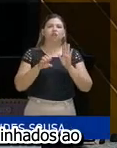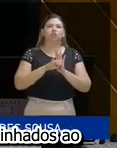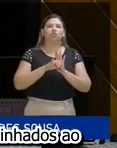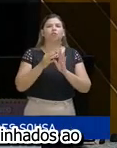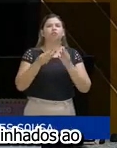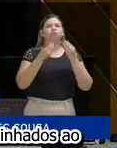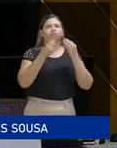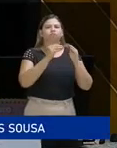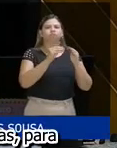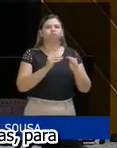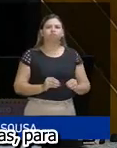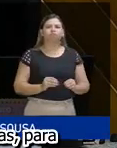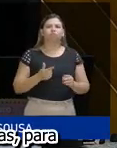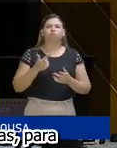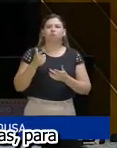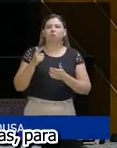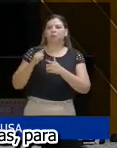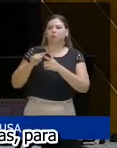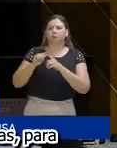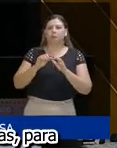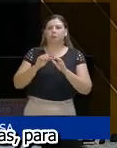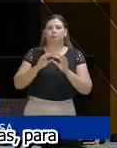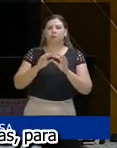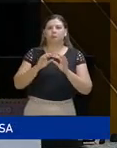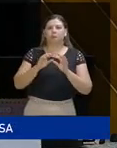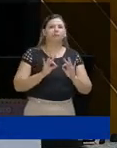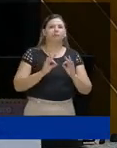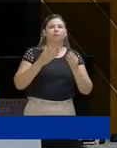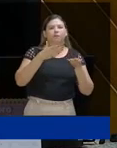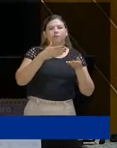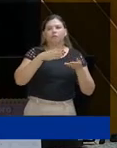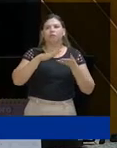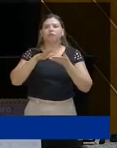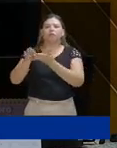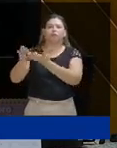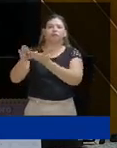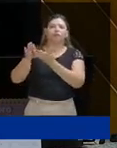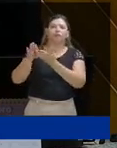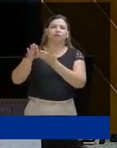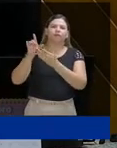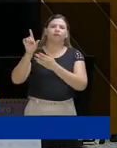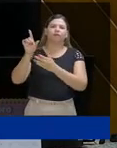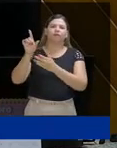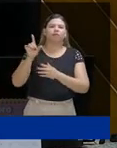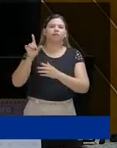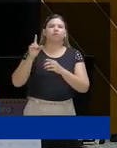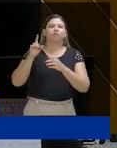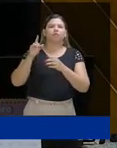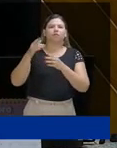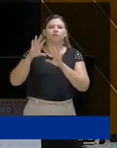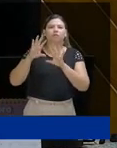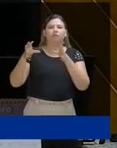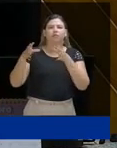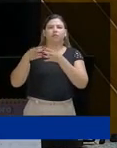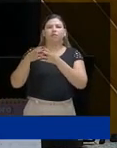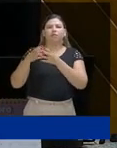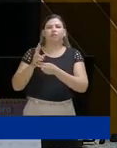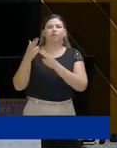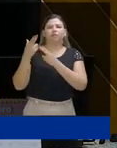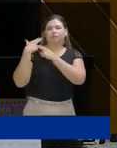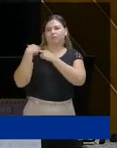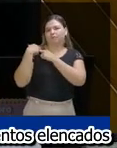foram encaminhados ao NACEP, Na barra inferior, nosso 16 e núcleo de 2, contas 8 de eleitorais 10 de 2024. partidárias, para 86ª emissão de sessão parecer judiciária preliminar.